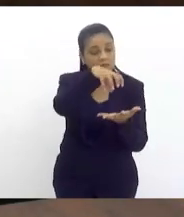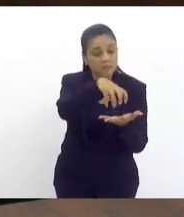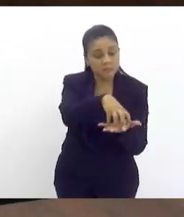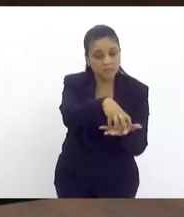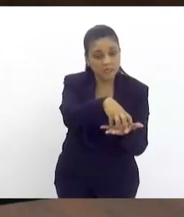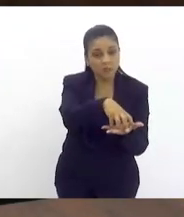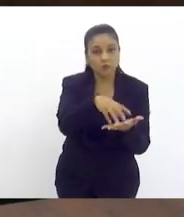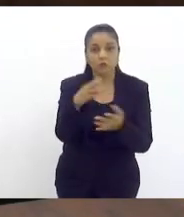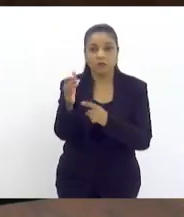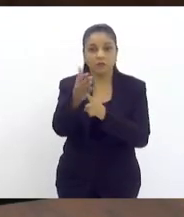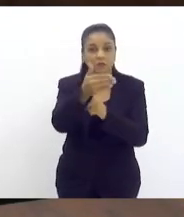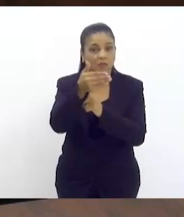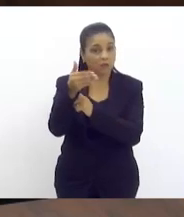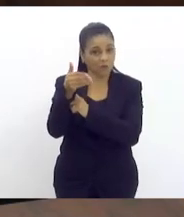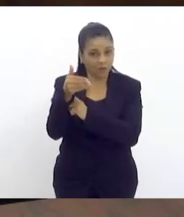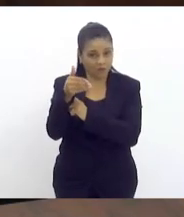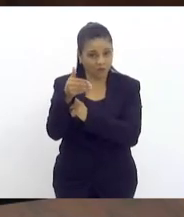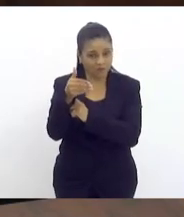vocacional tecnológico.